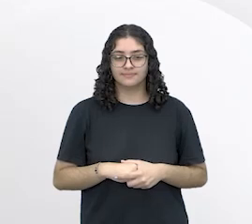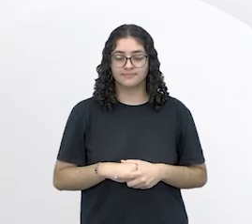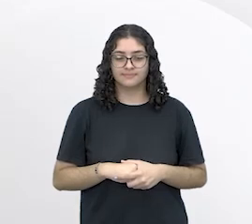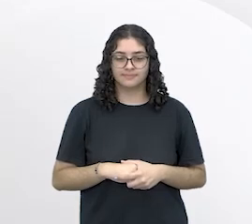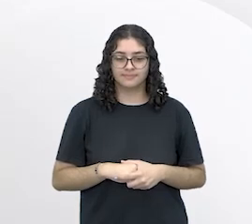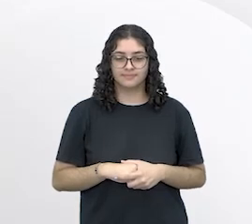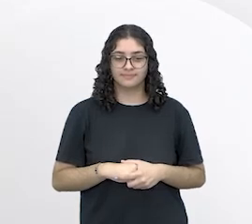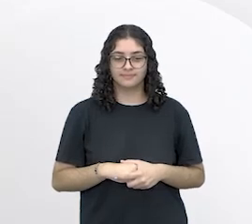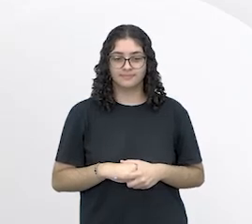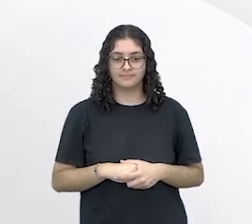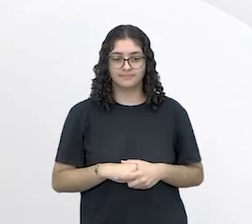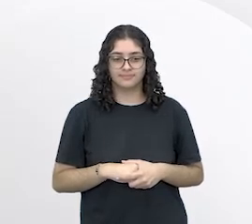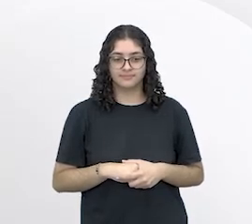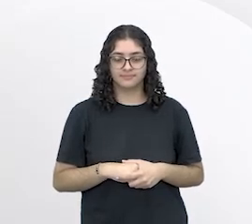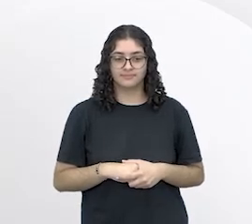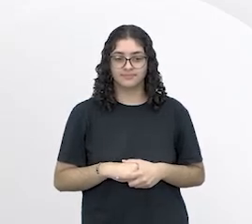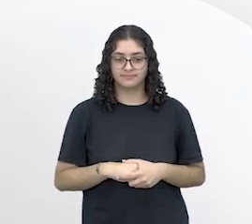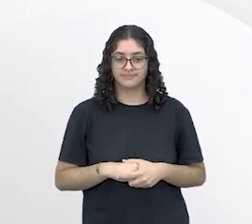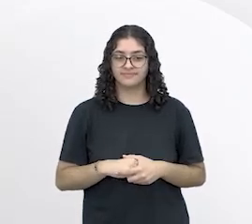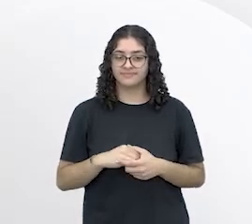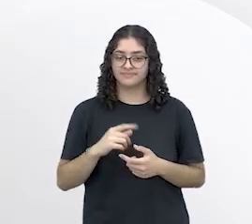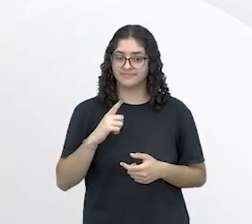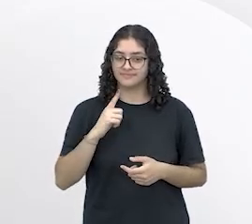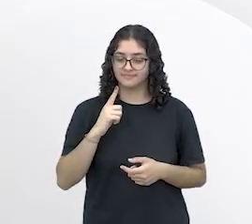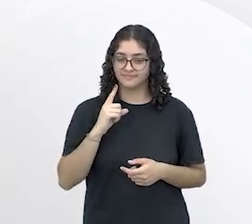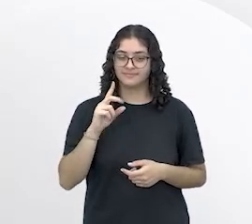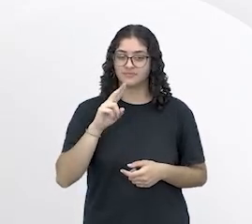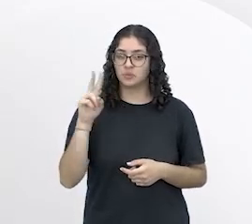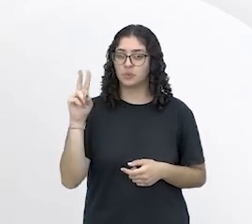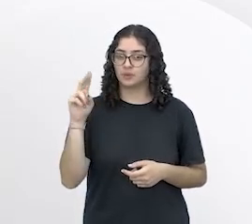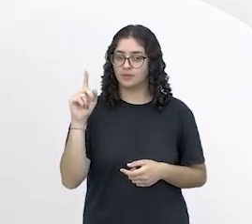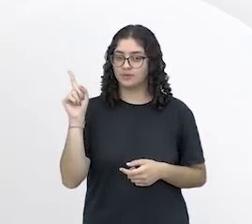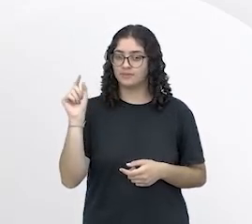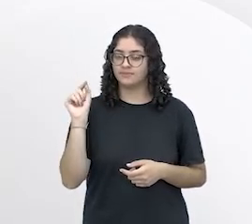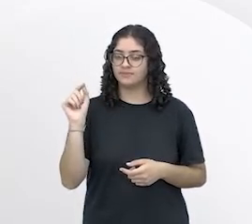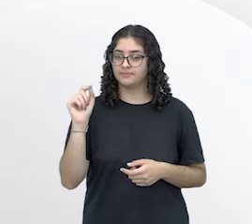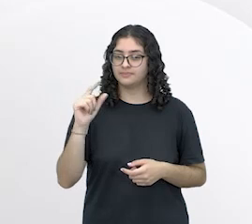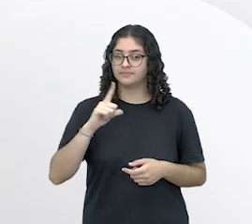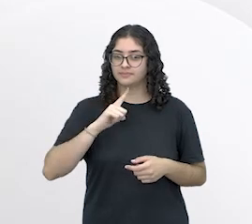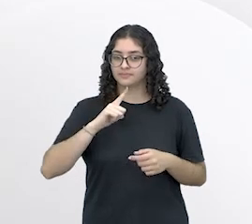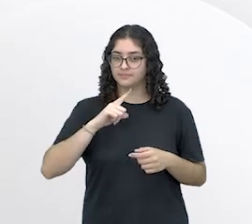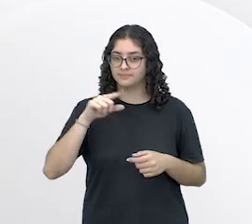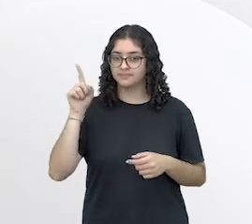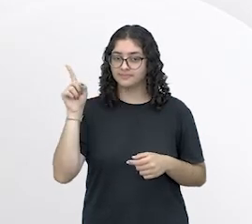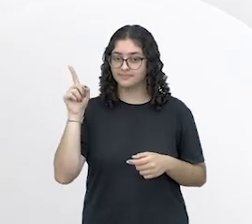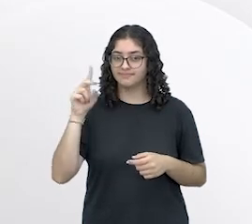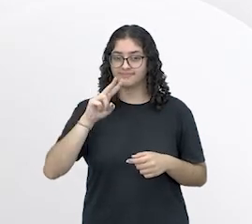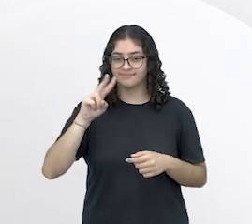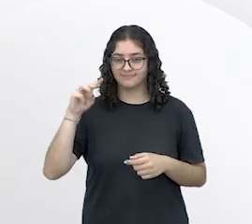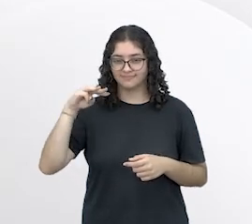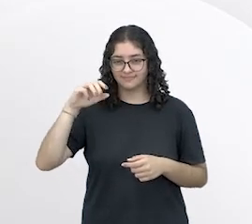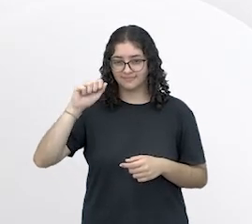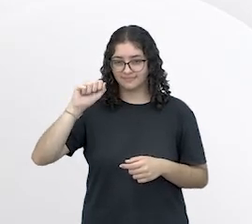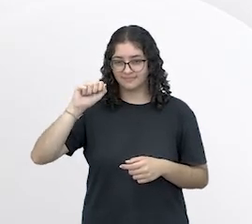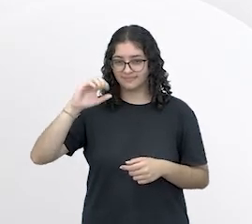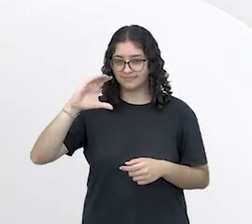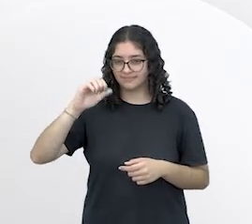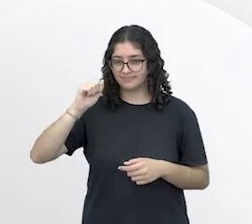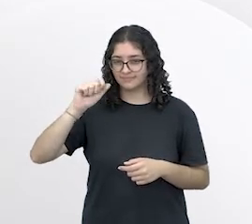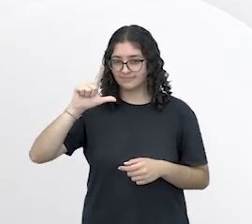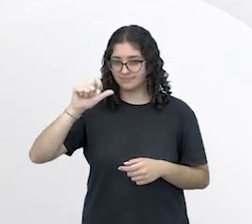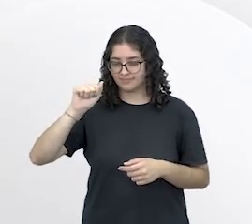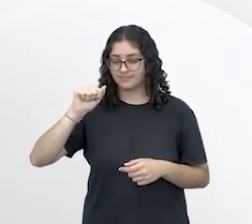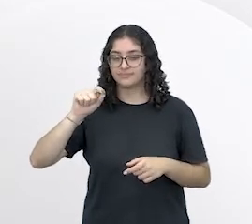A mancala. Ah, olha que legal. Pular cordas, jogo de memória.